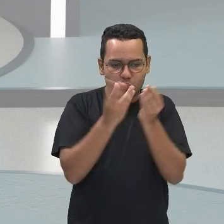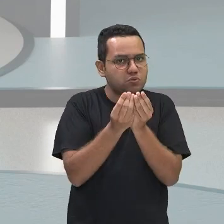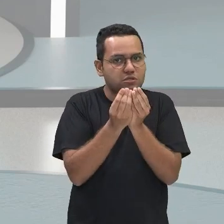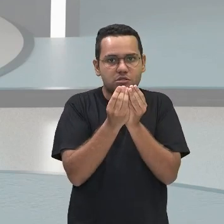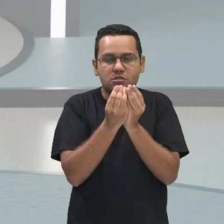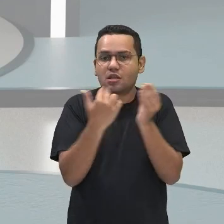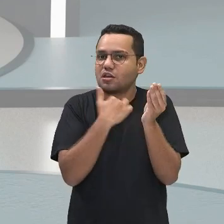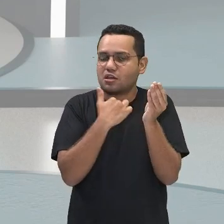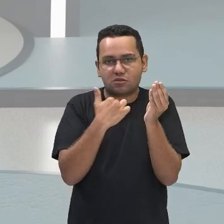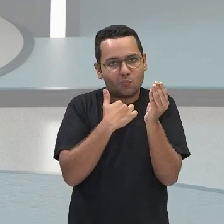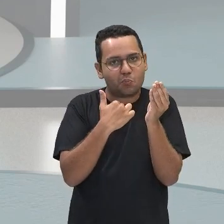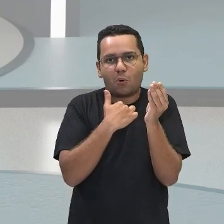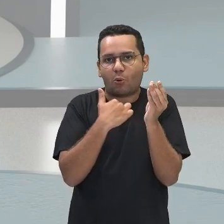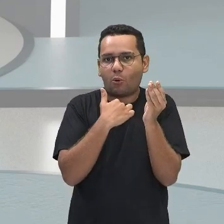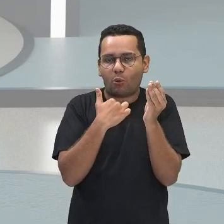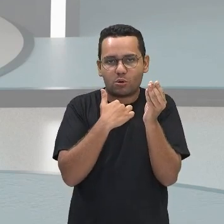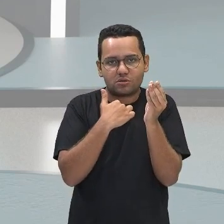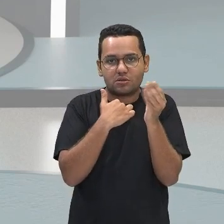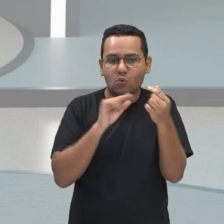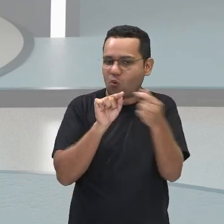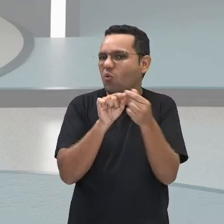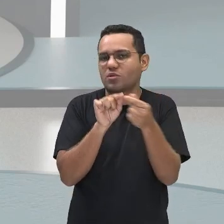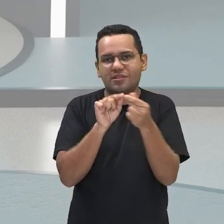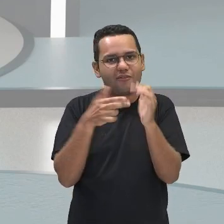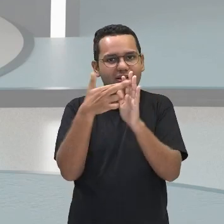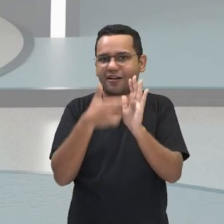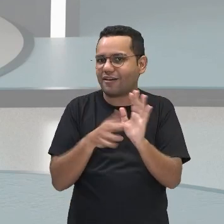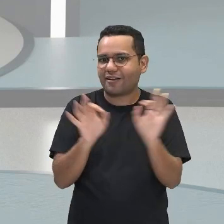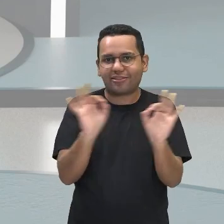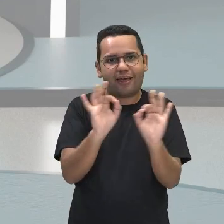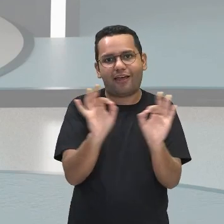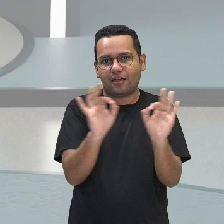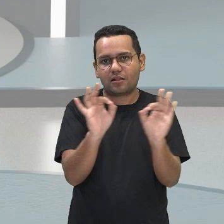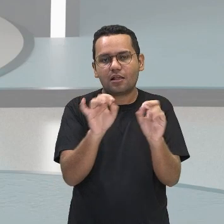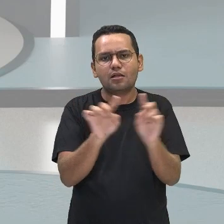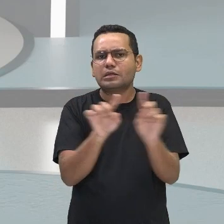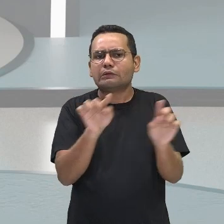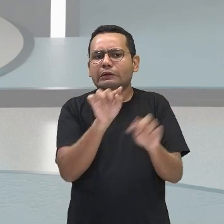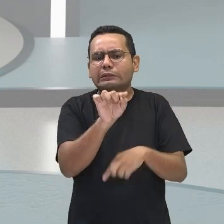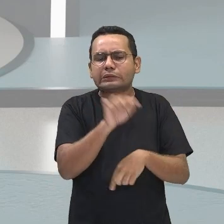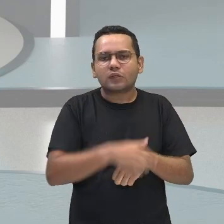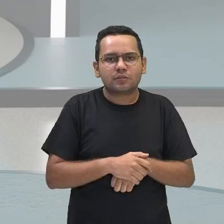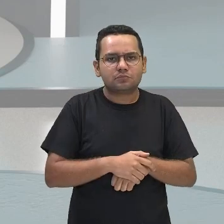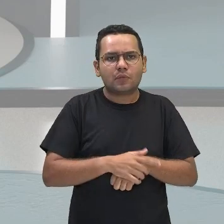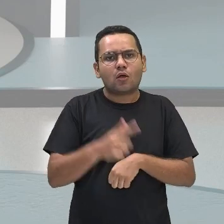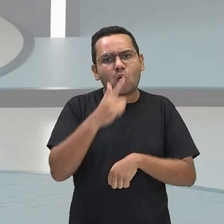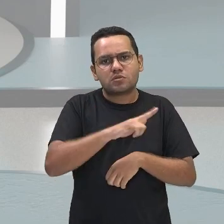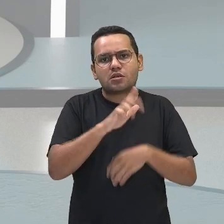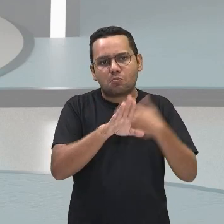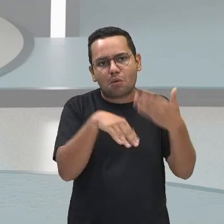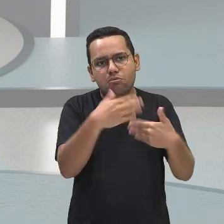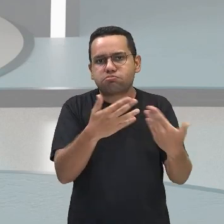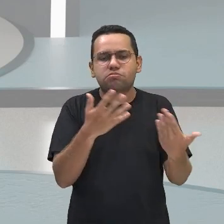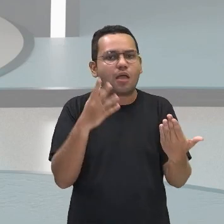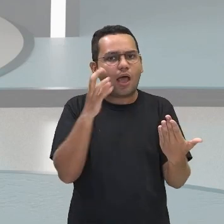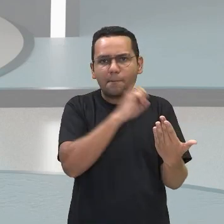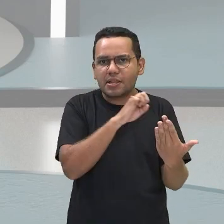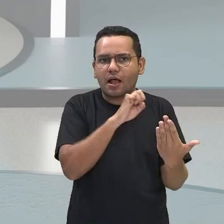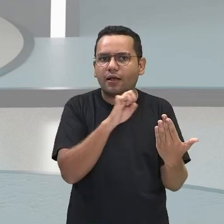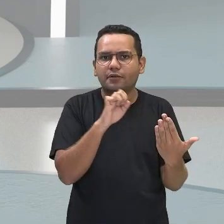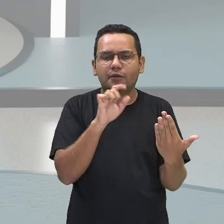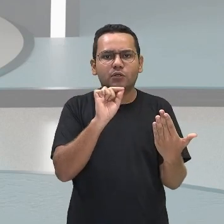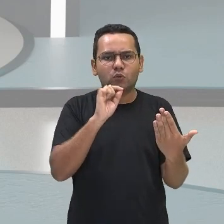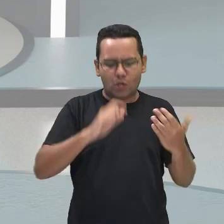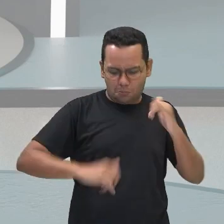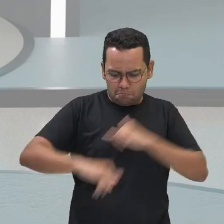não era permitida. E por isso ele tinha o quê? A vantagem. E não pode, né?